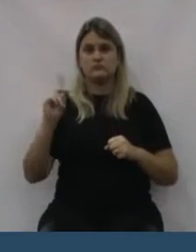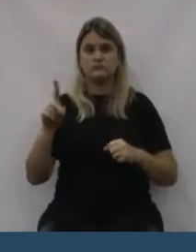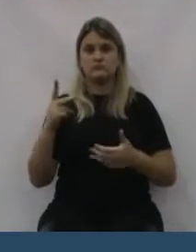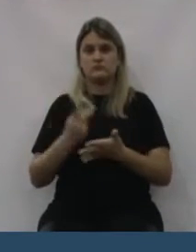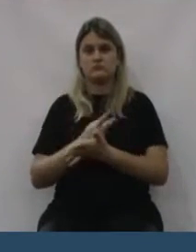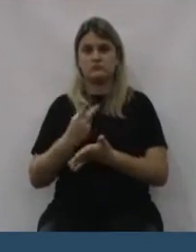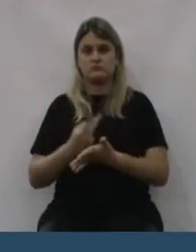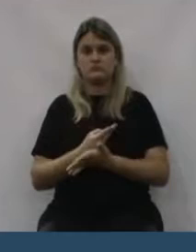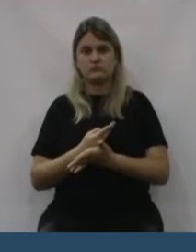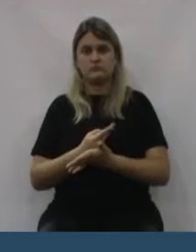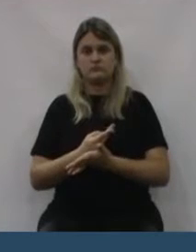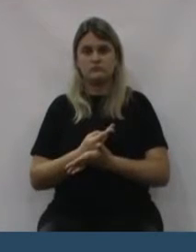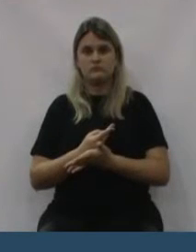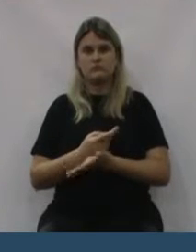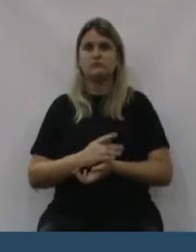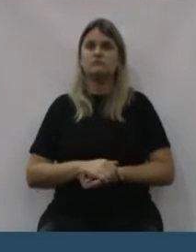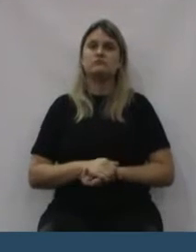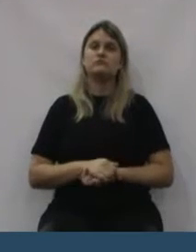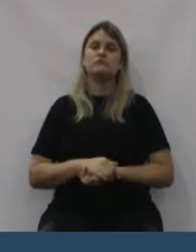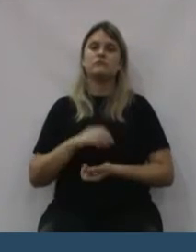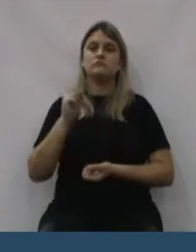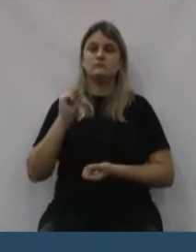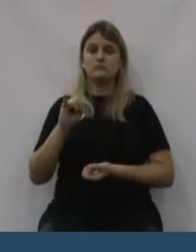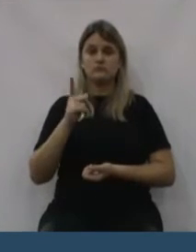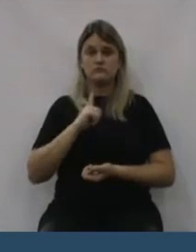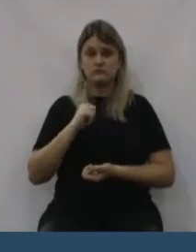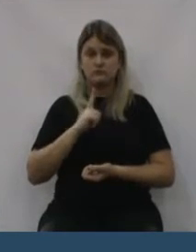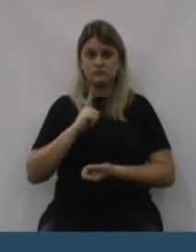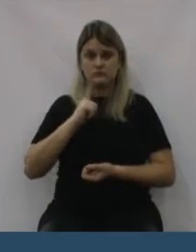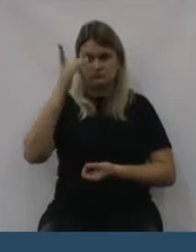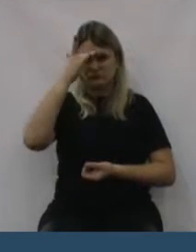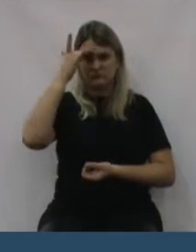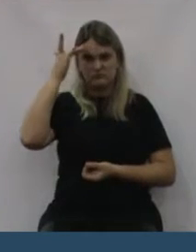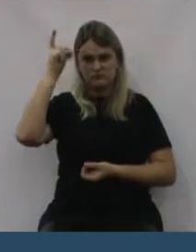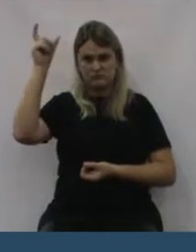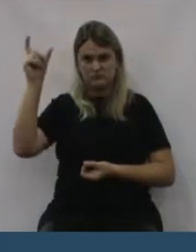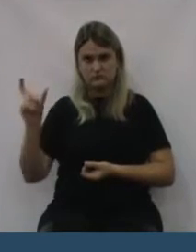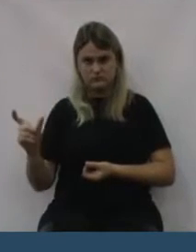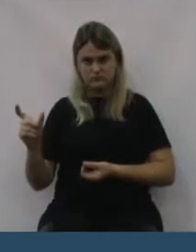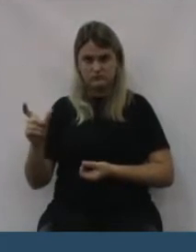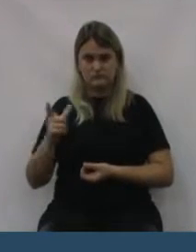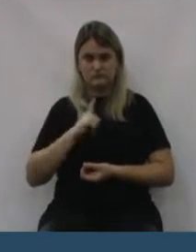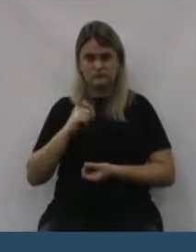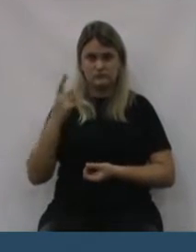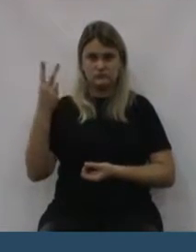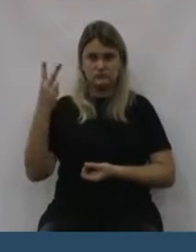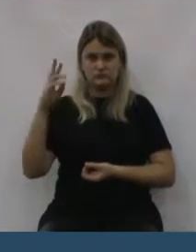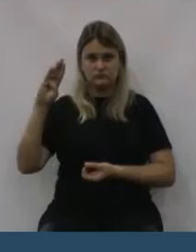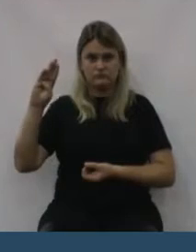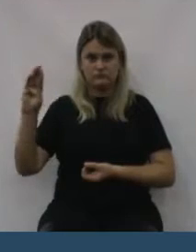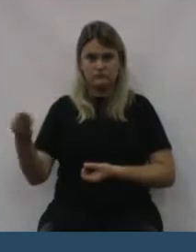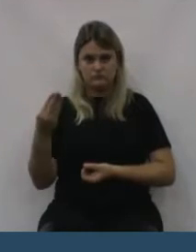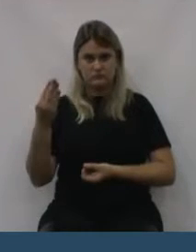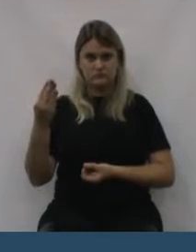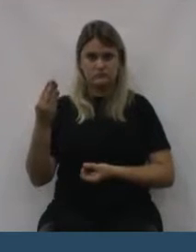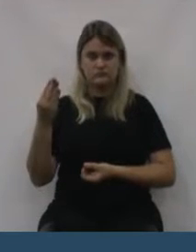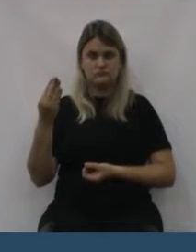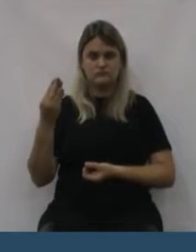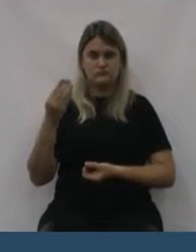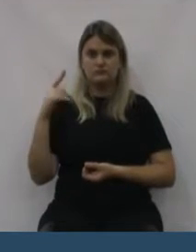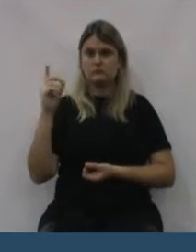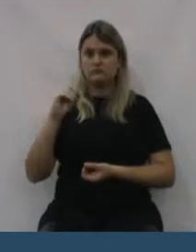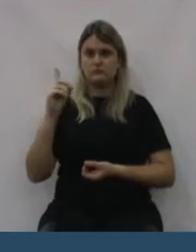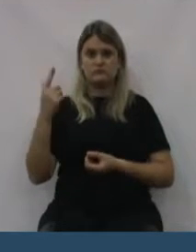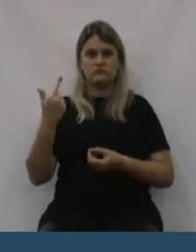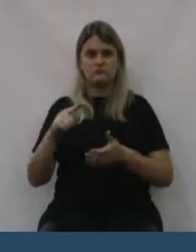grande empresa que fature bilhões e bilhões e bilhões de reais, que fature 100 bilhões de reais. Essa empresa pode doar 2 bilhões de reais